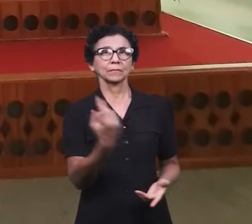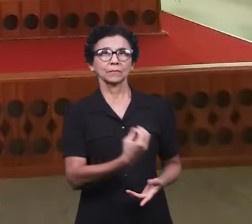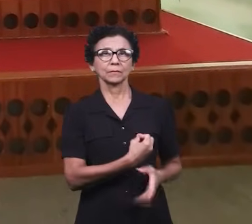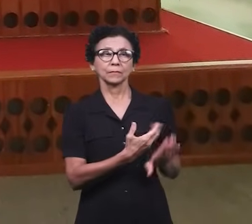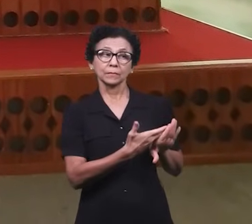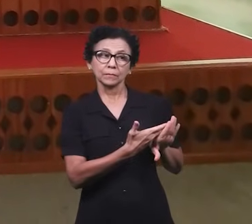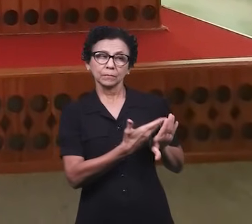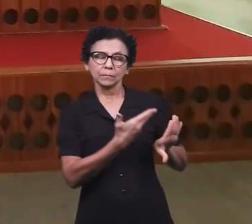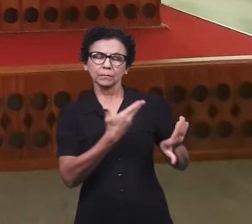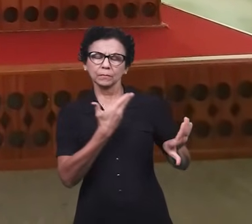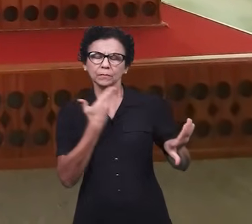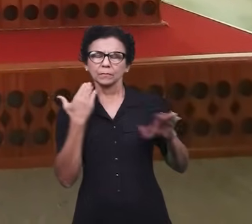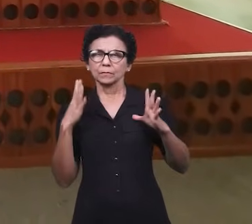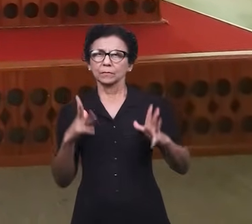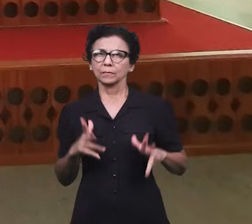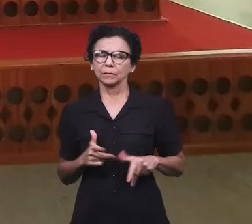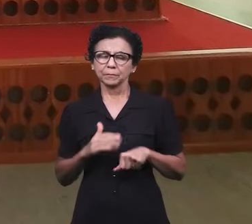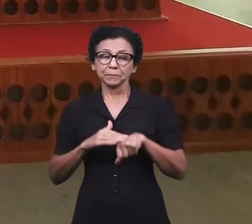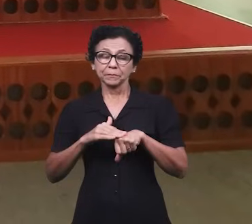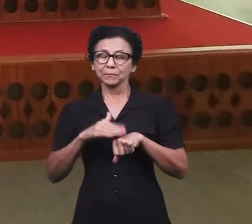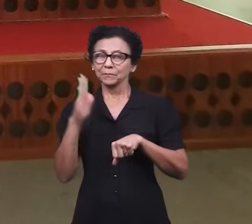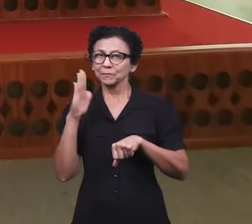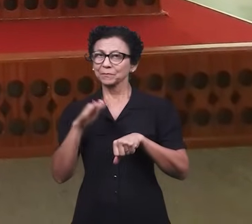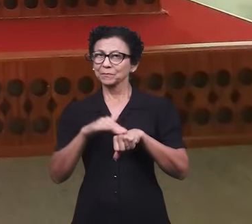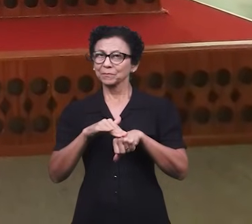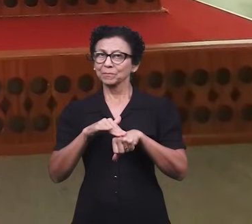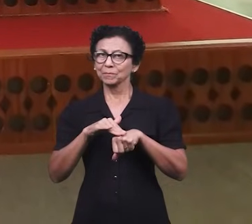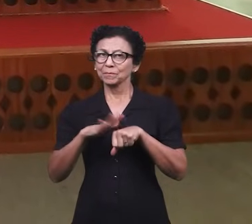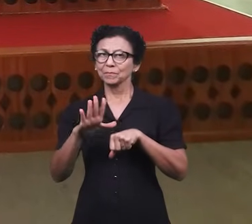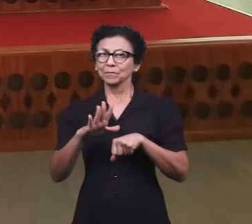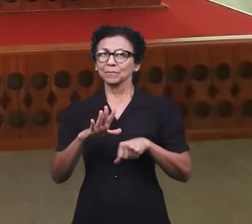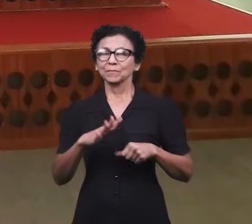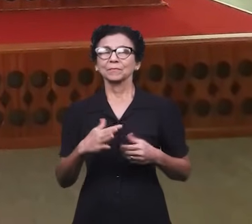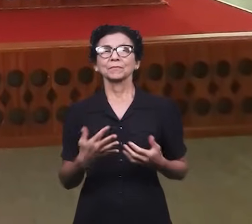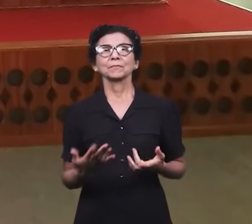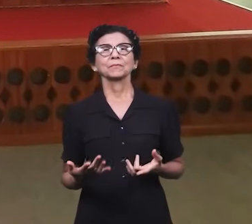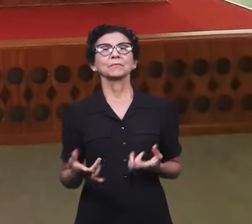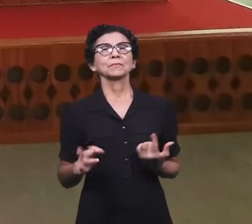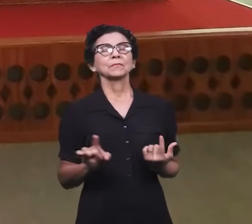cada vez mais no Teu